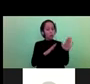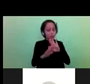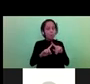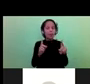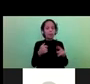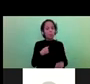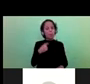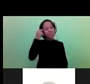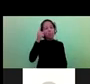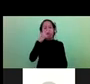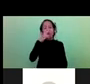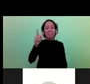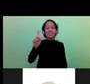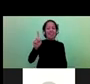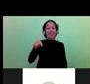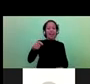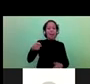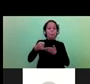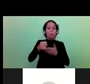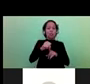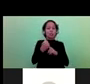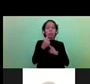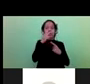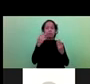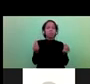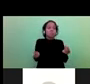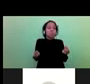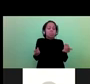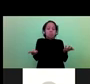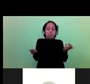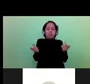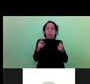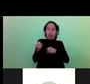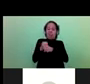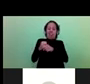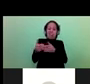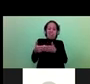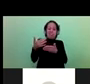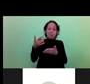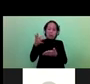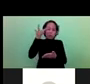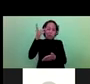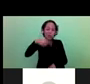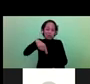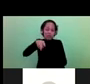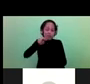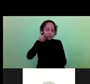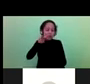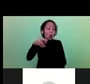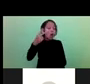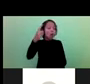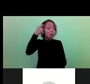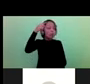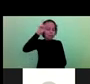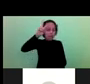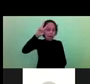muito emblemático. Há alguns anos, não sei se todos viram ou se recordam,